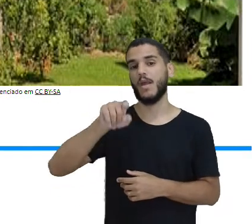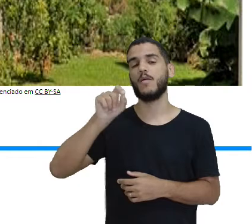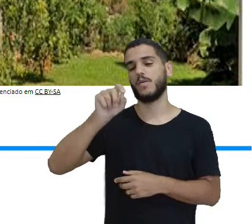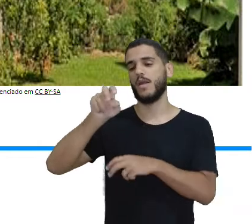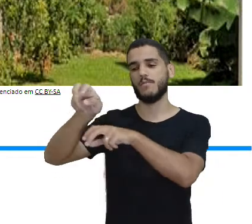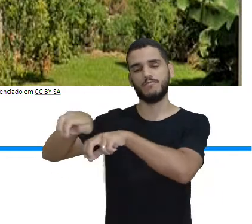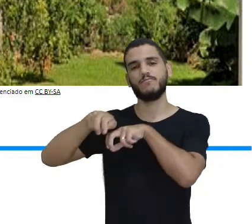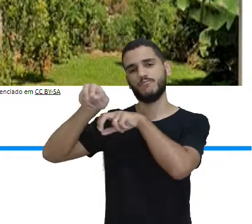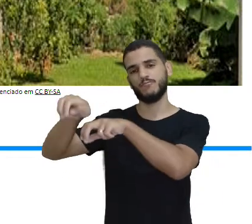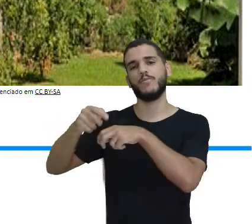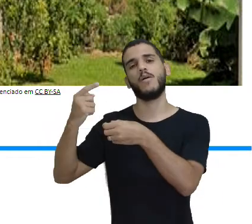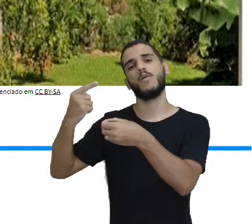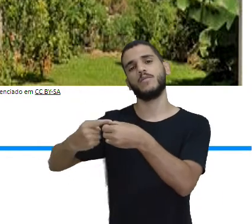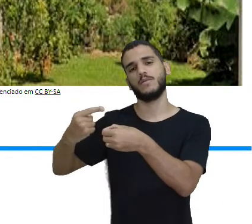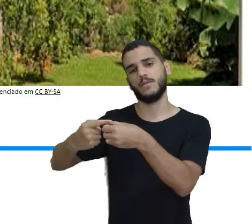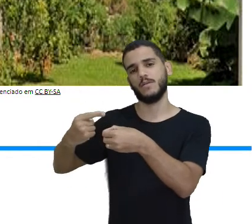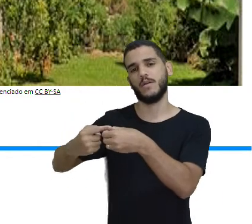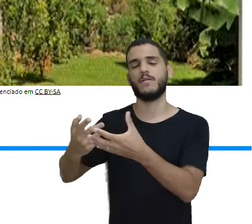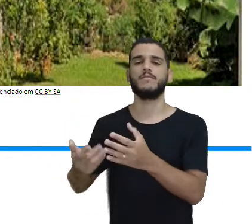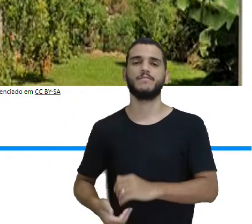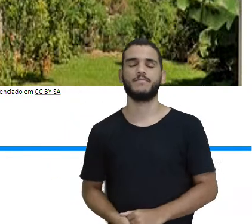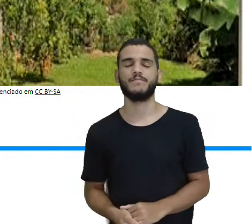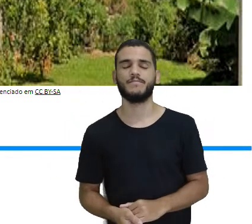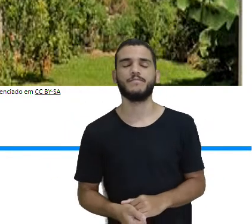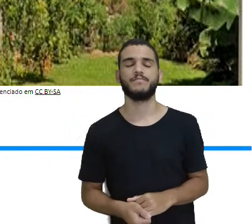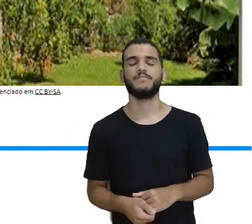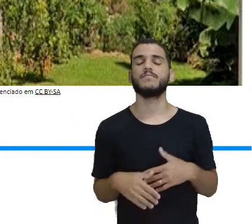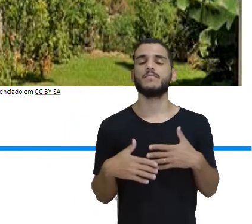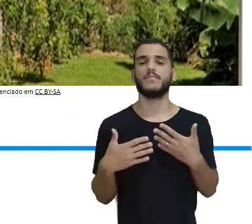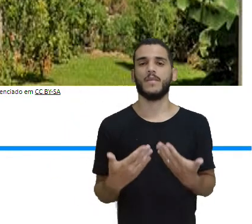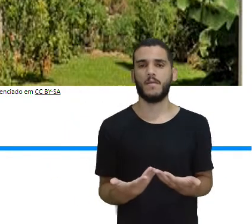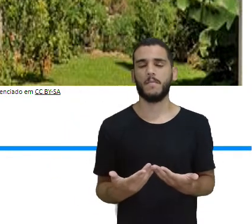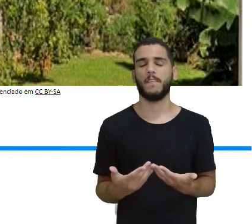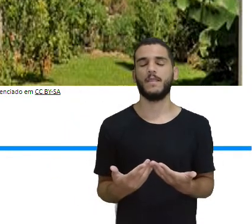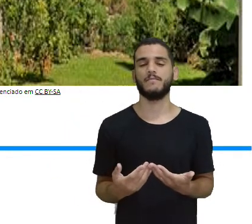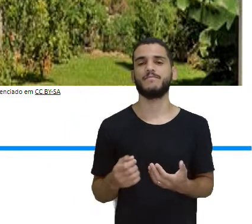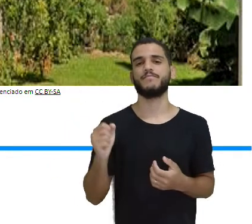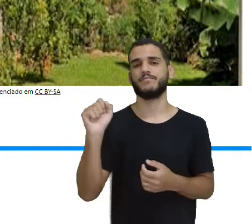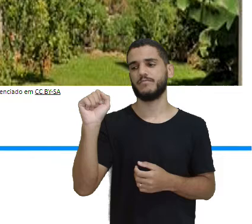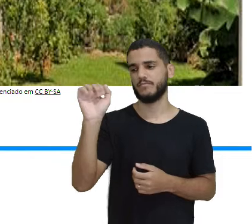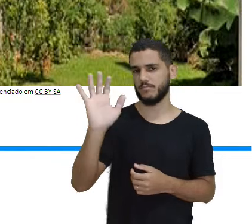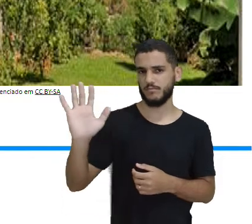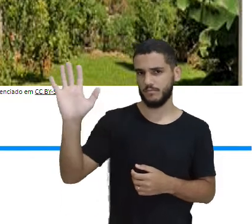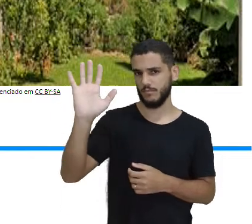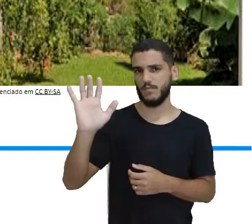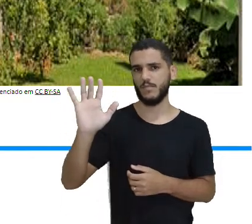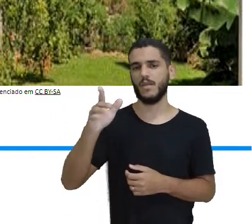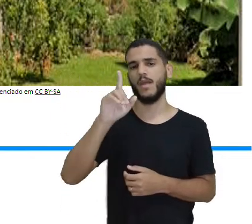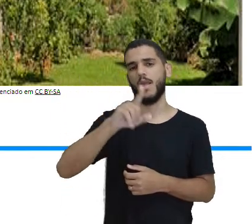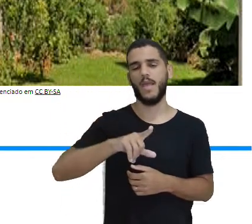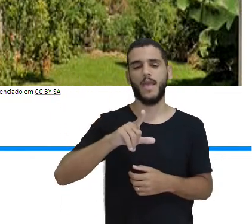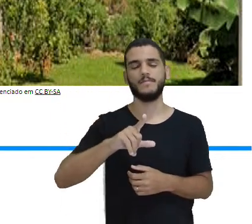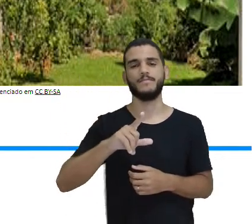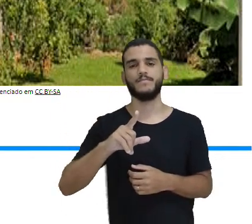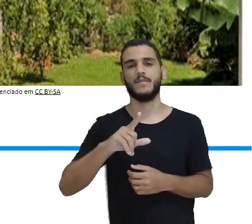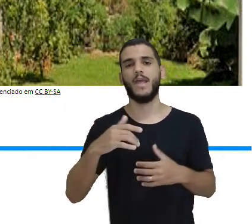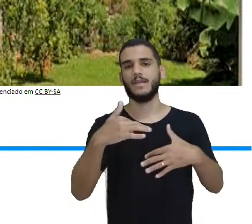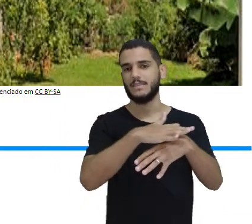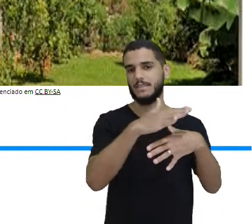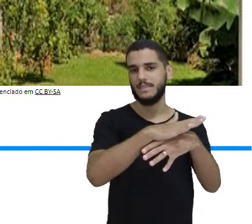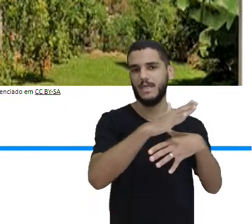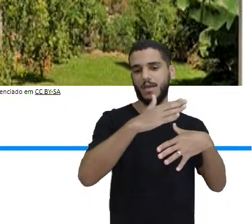zona rural ou campo. Então, essa região fica fora da cidade. As pessoas que vivem no